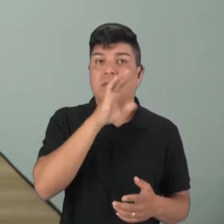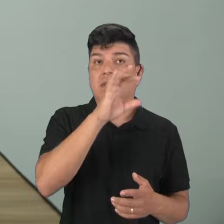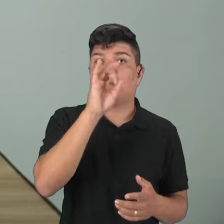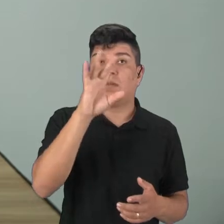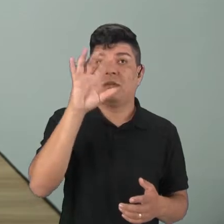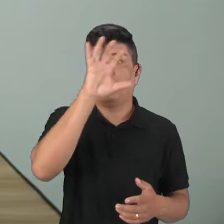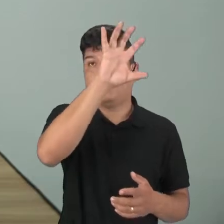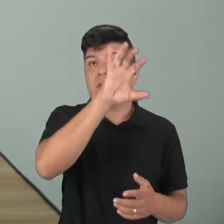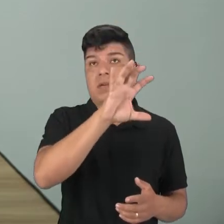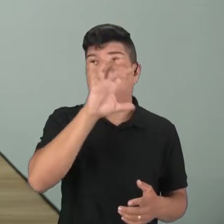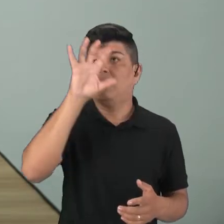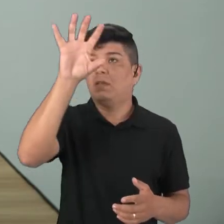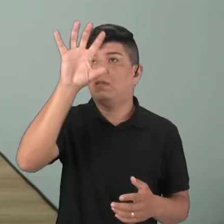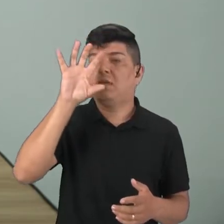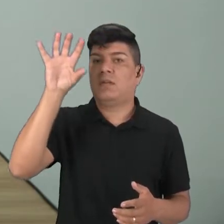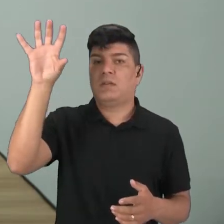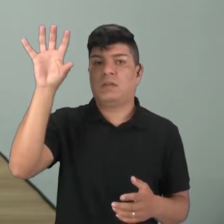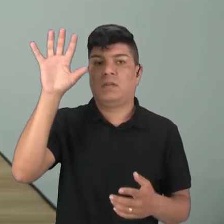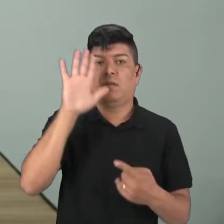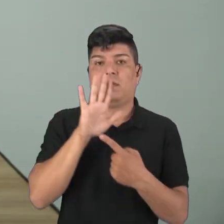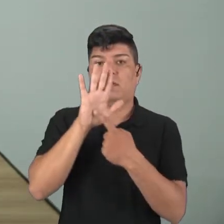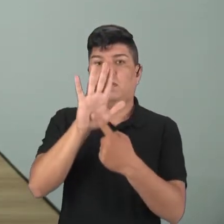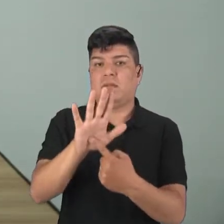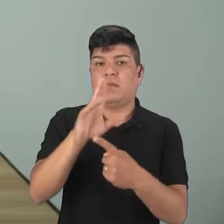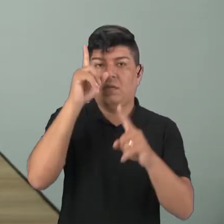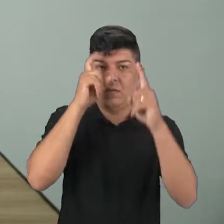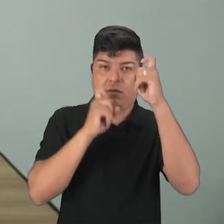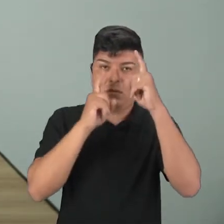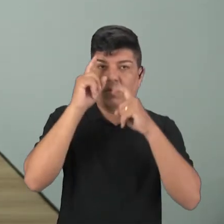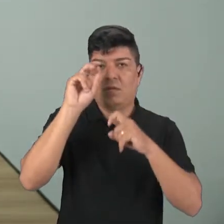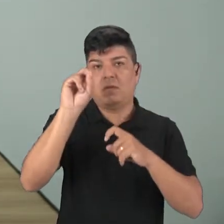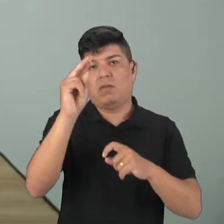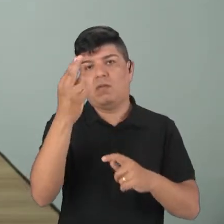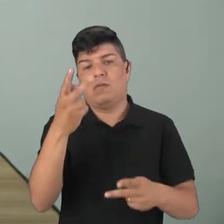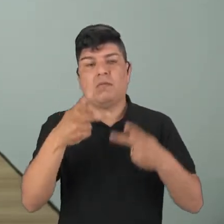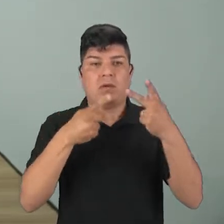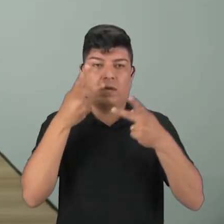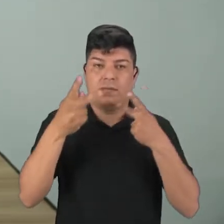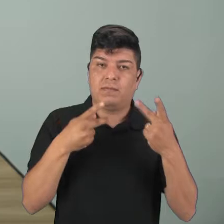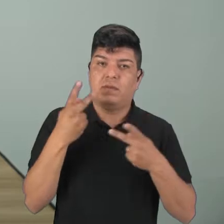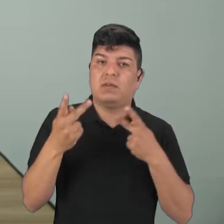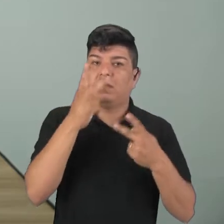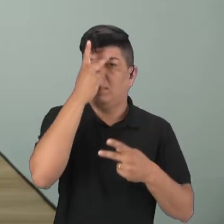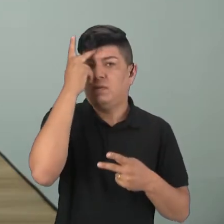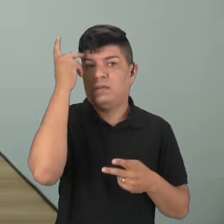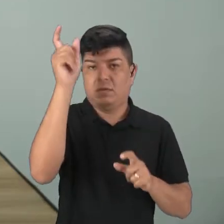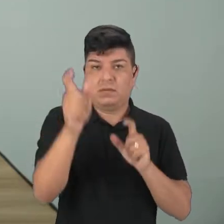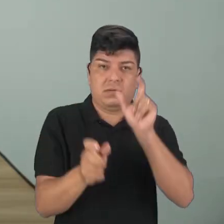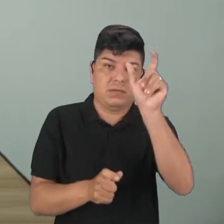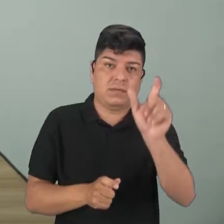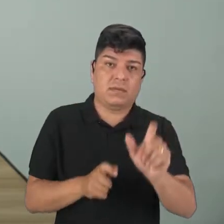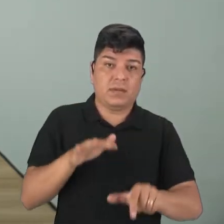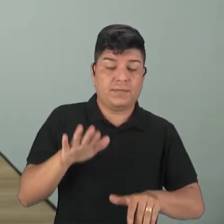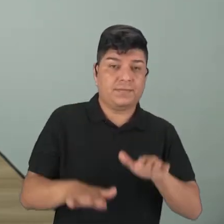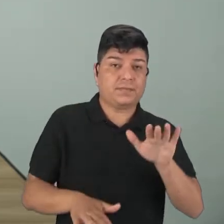balão representa uma expressão, uma fala dos personagens, não é isso? E às